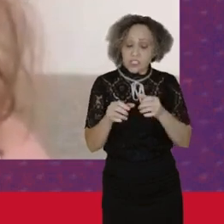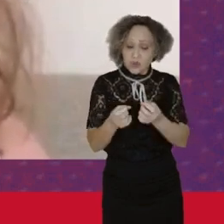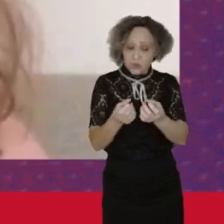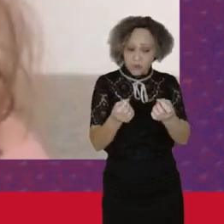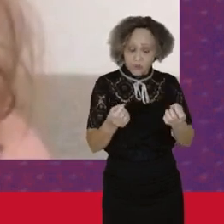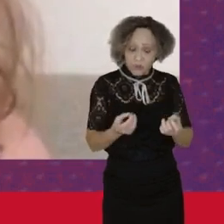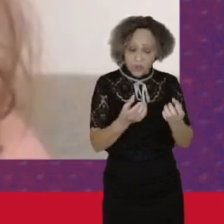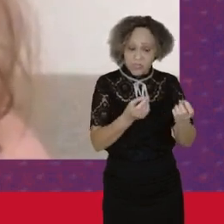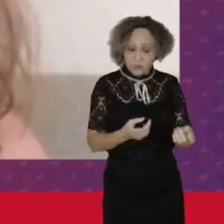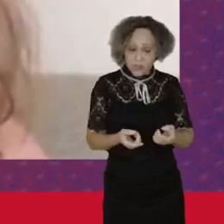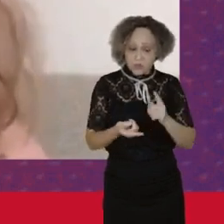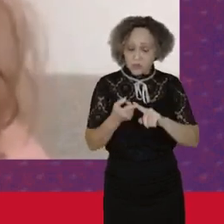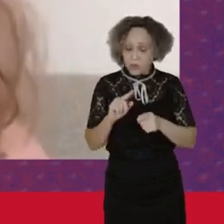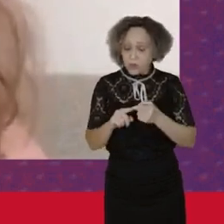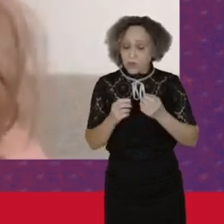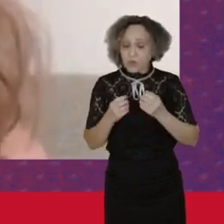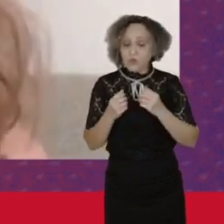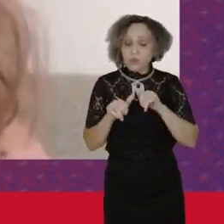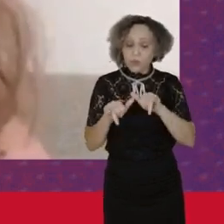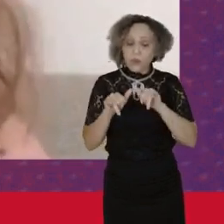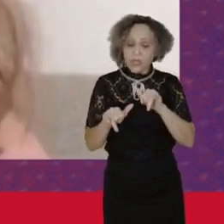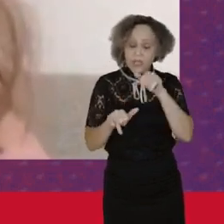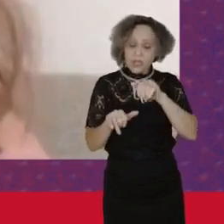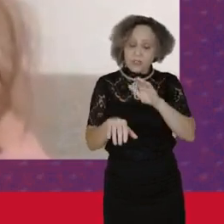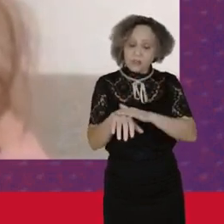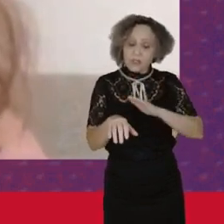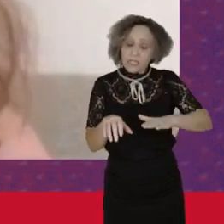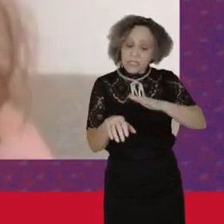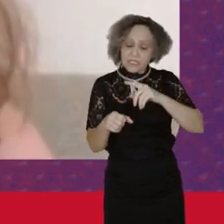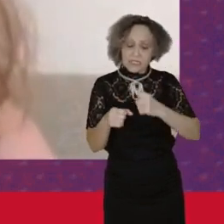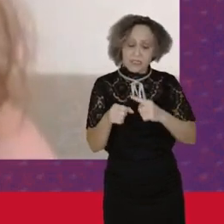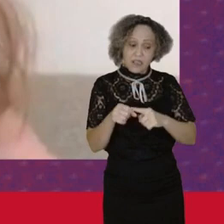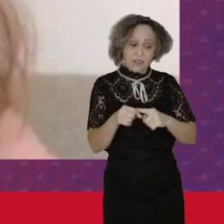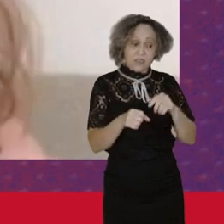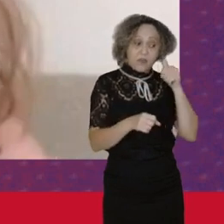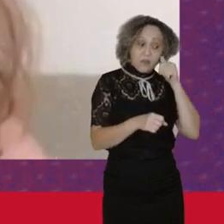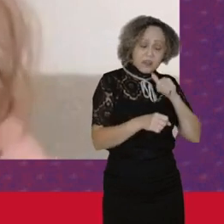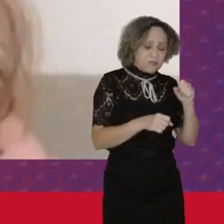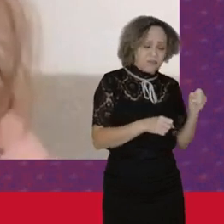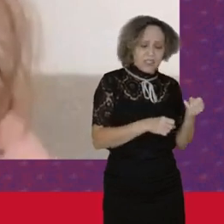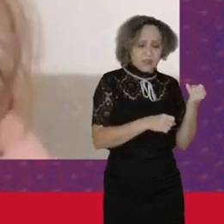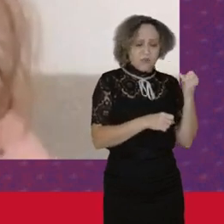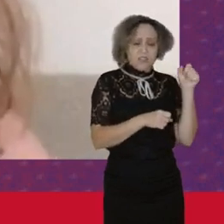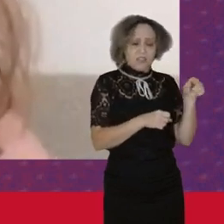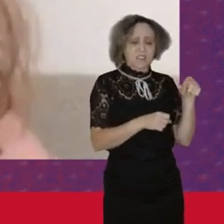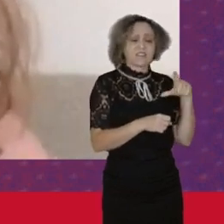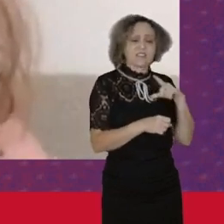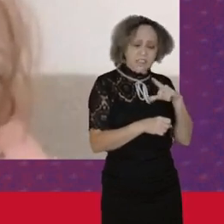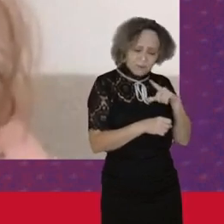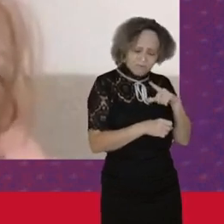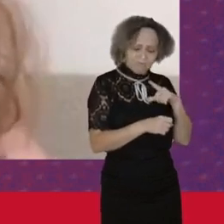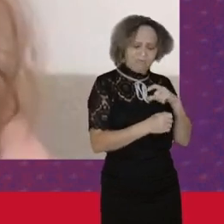terra garantido para que elas possam produzir e escoar a sua produção. Então, isso é um pouquinho do que precisa ser